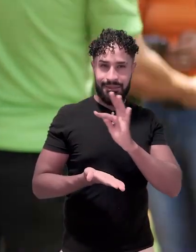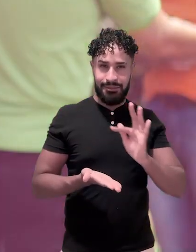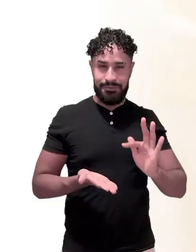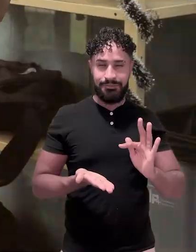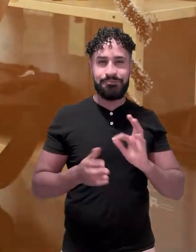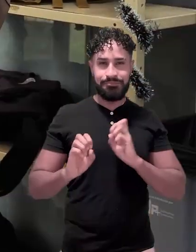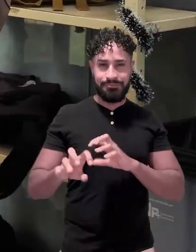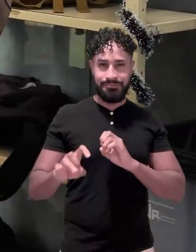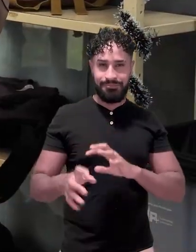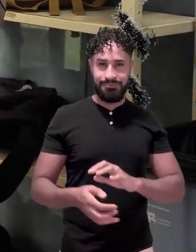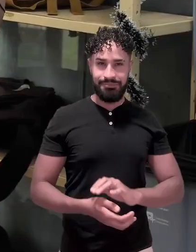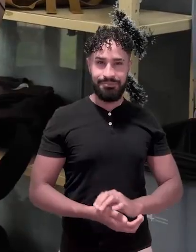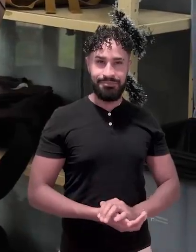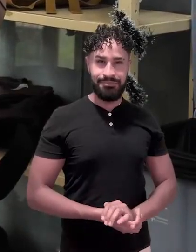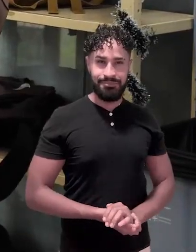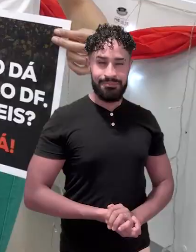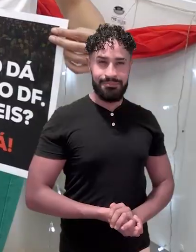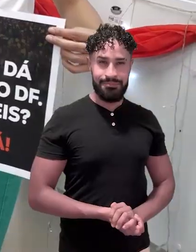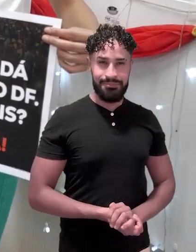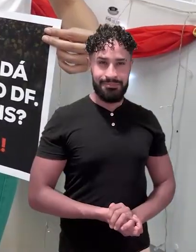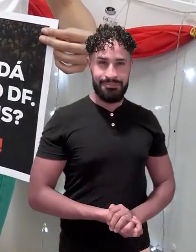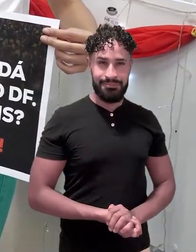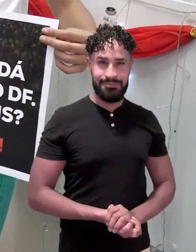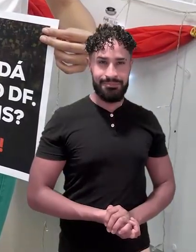Distrito Federal.